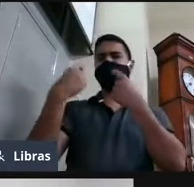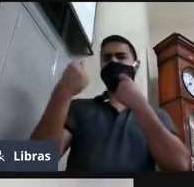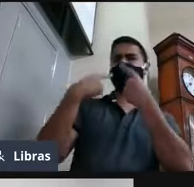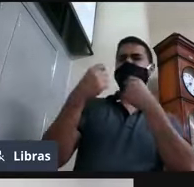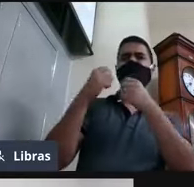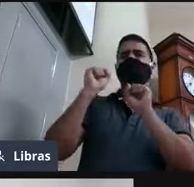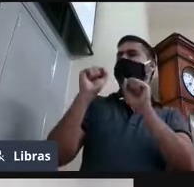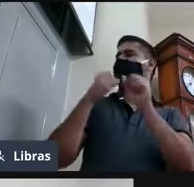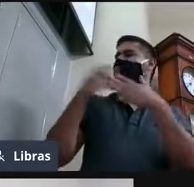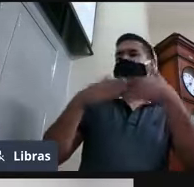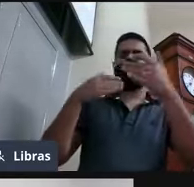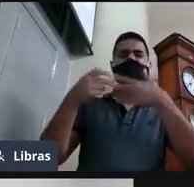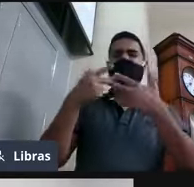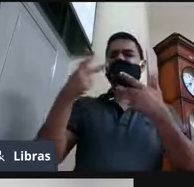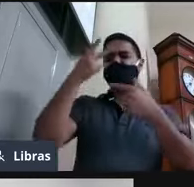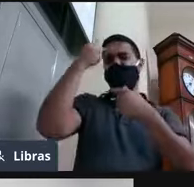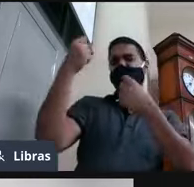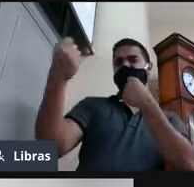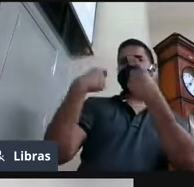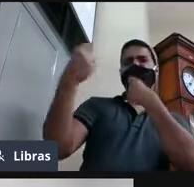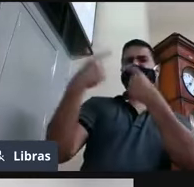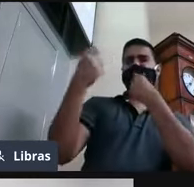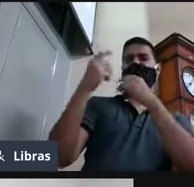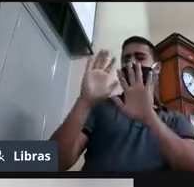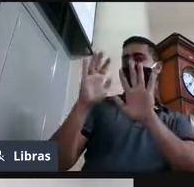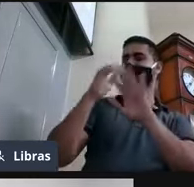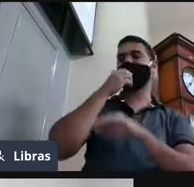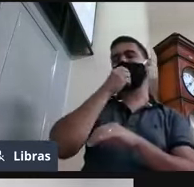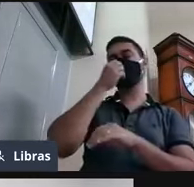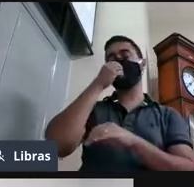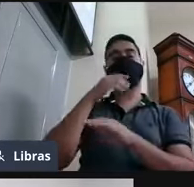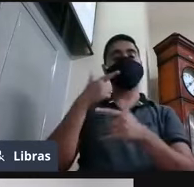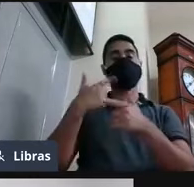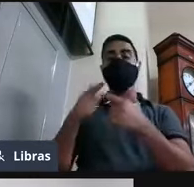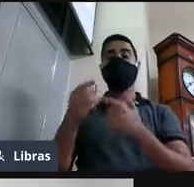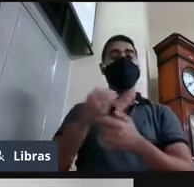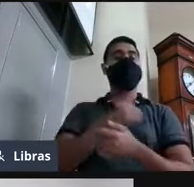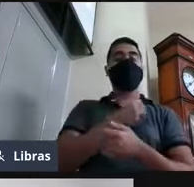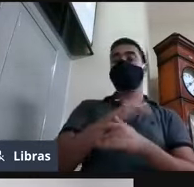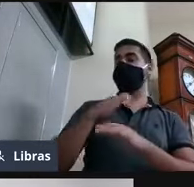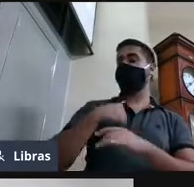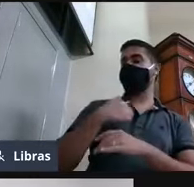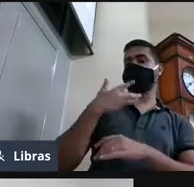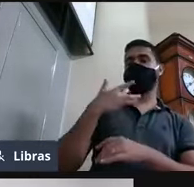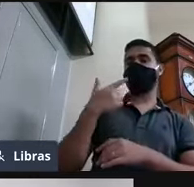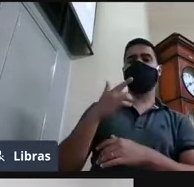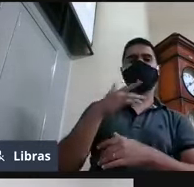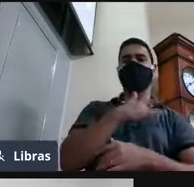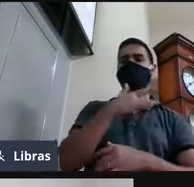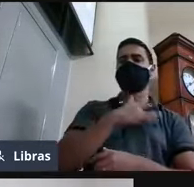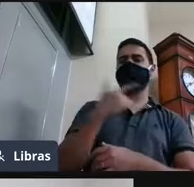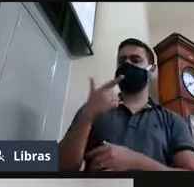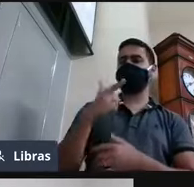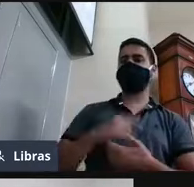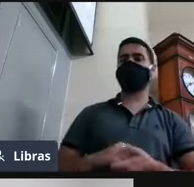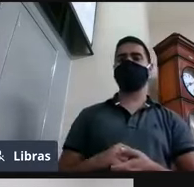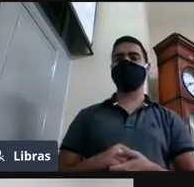ouro, fazer o que fizer, que vão falar mal de mim de qualquer maneira. Mas, enfim, a vida é assim. Eu não tenho medo de